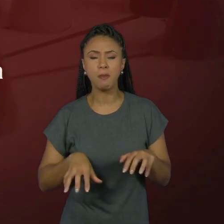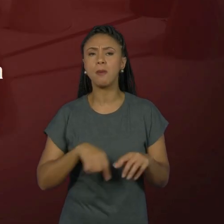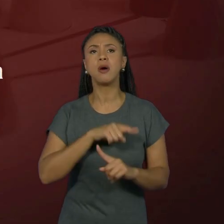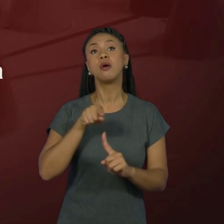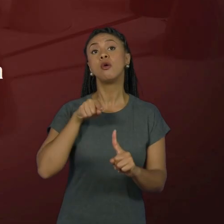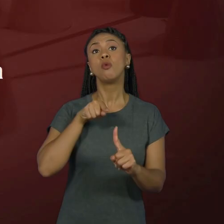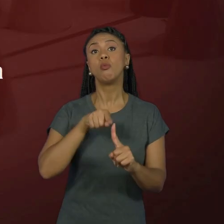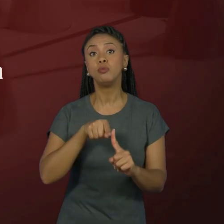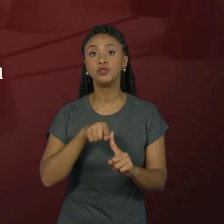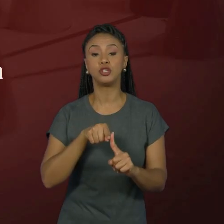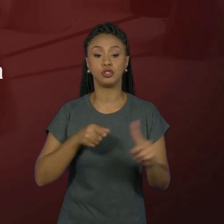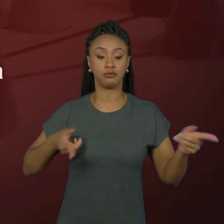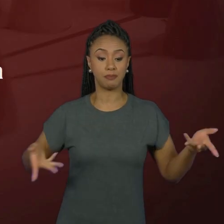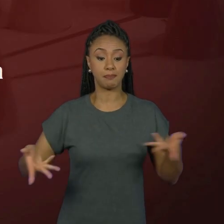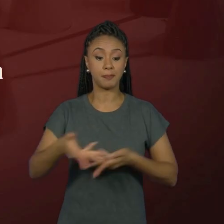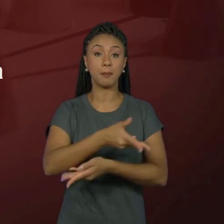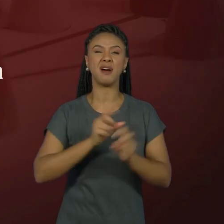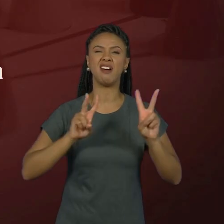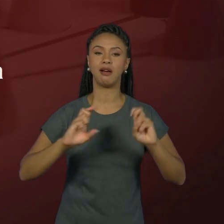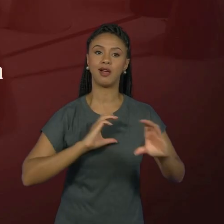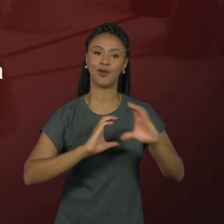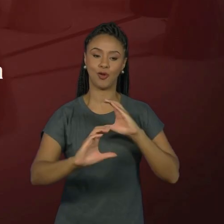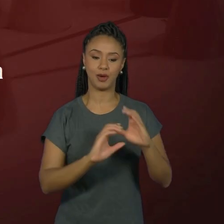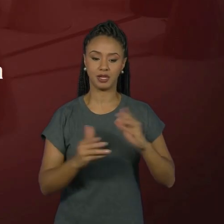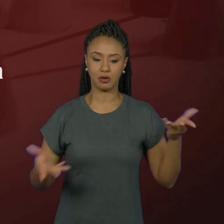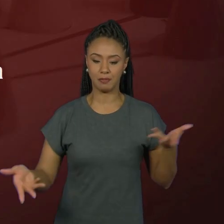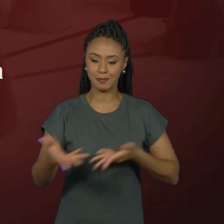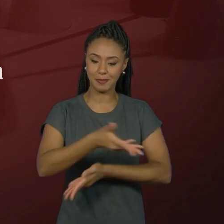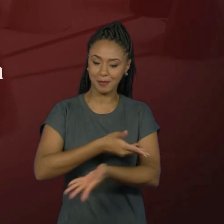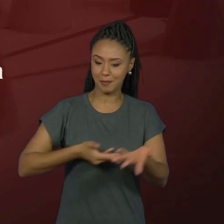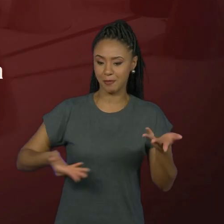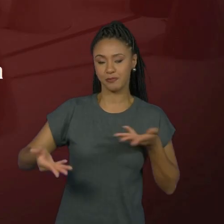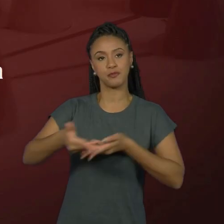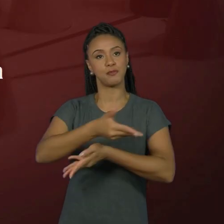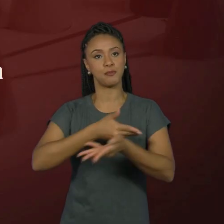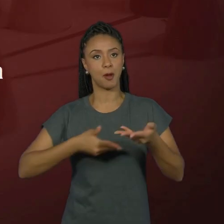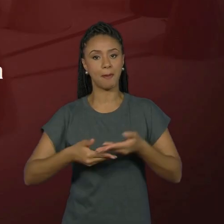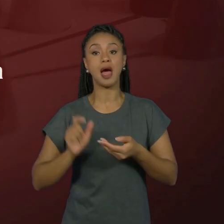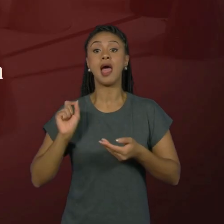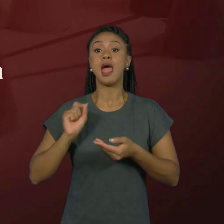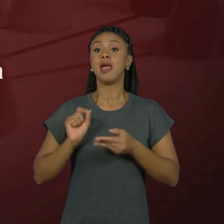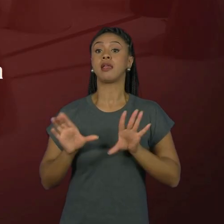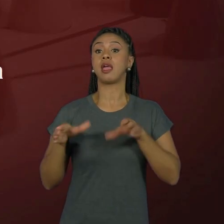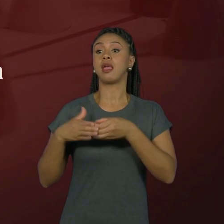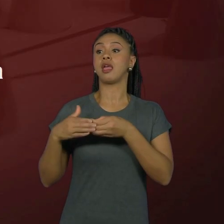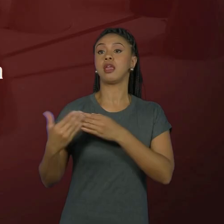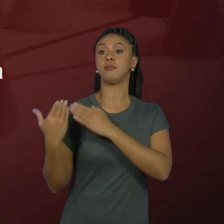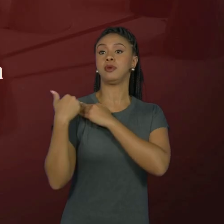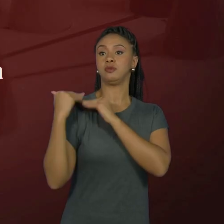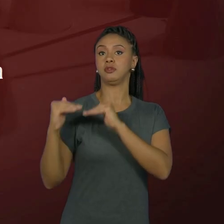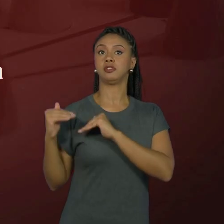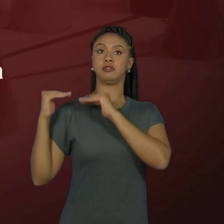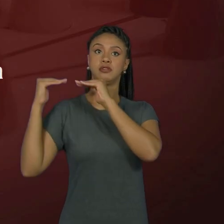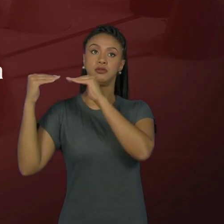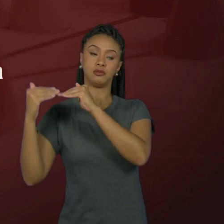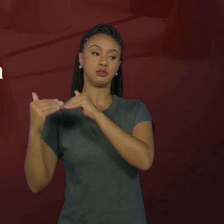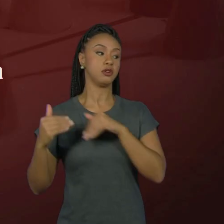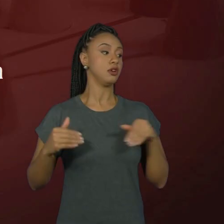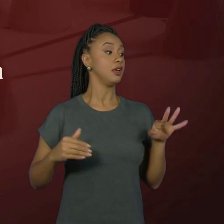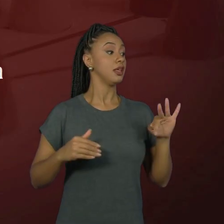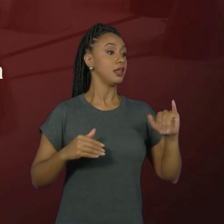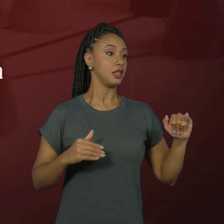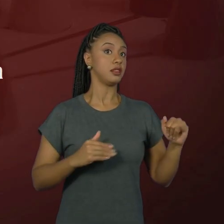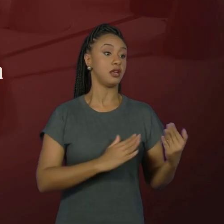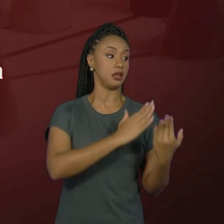de comunicação comum entre os gestores e técnicos do negócio e os gestores e técnicos de TI,